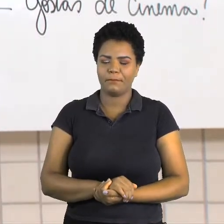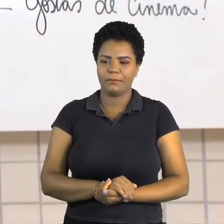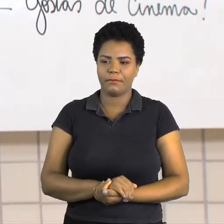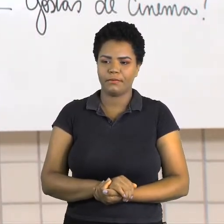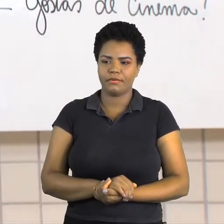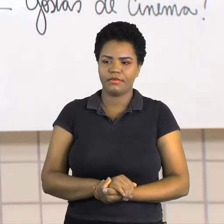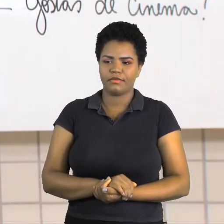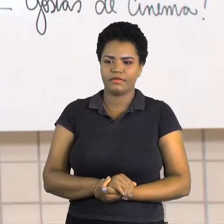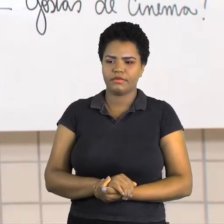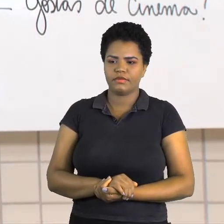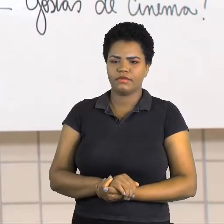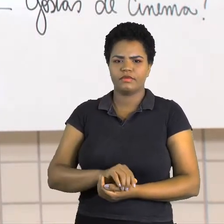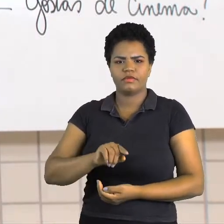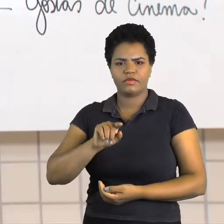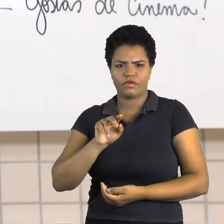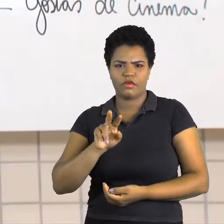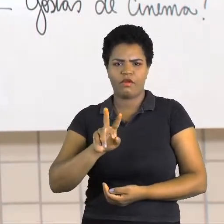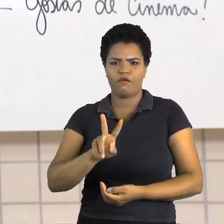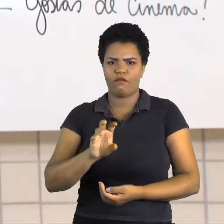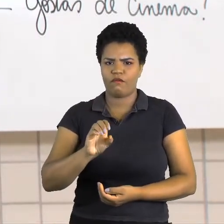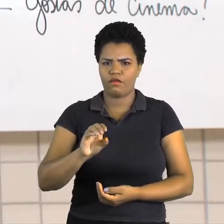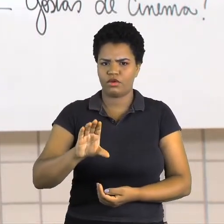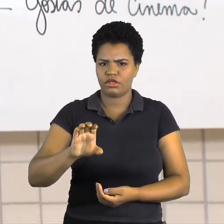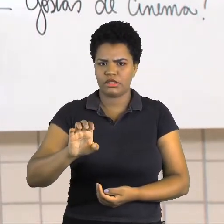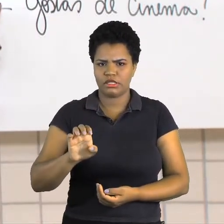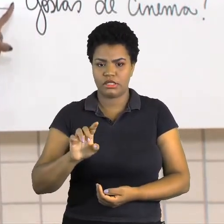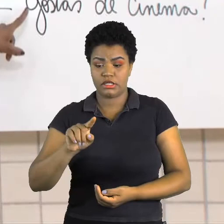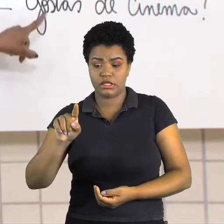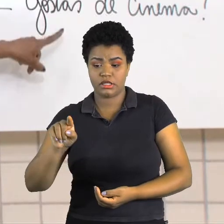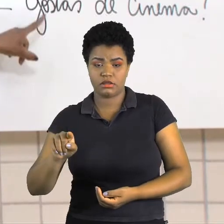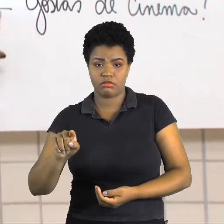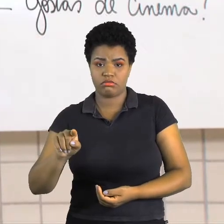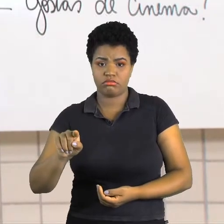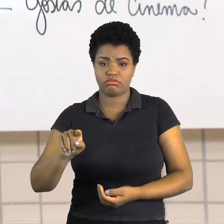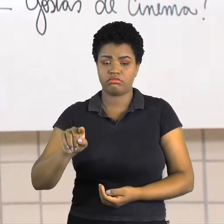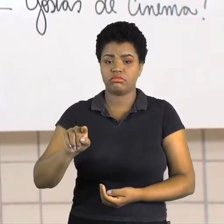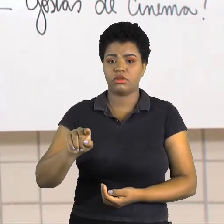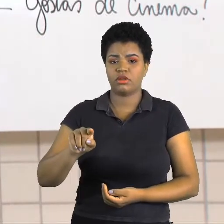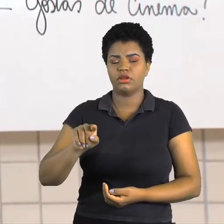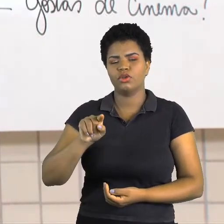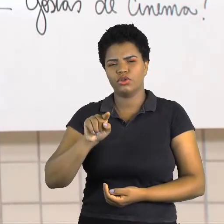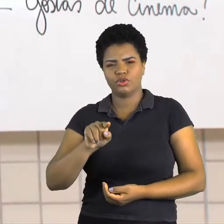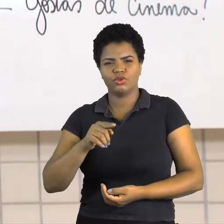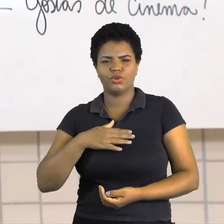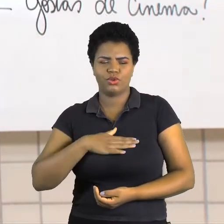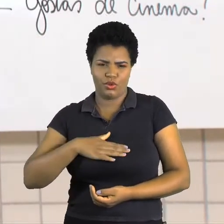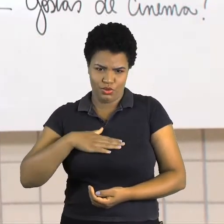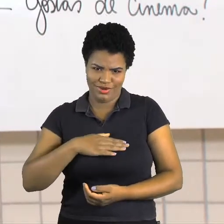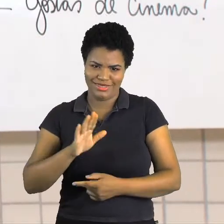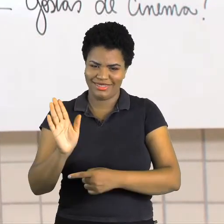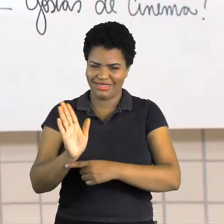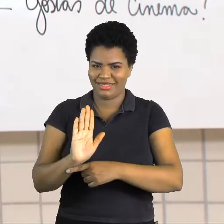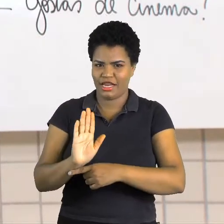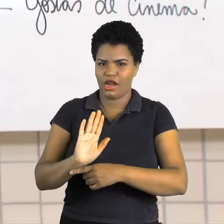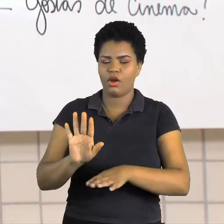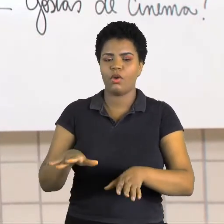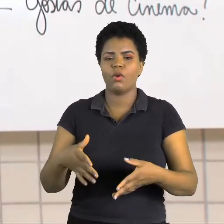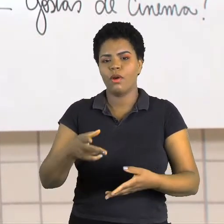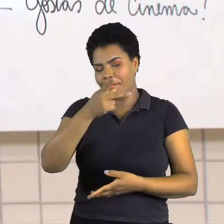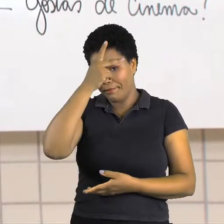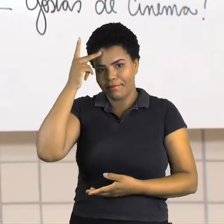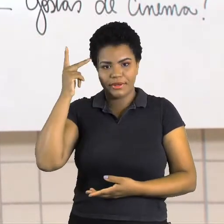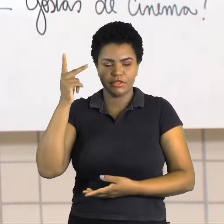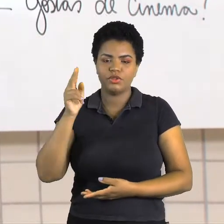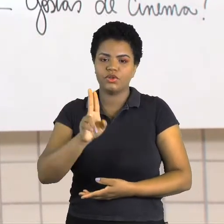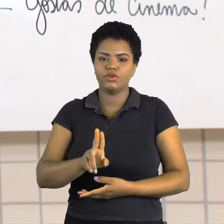Você gostas de cinema? Tu ou você? Tu gostas de cinema? Então, aqui, que pessoa que eu usei do pronome